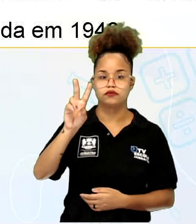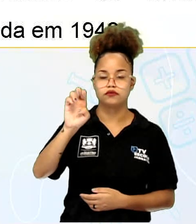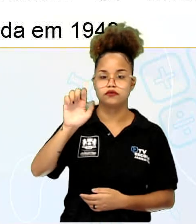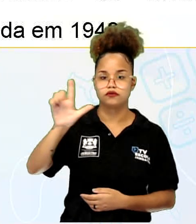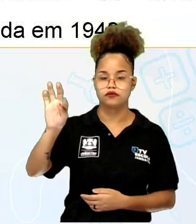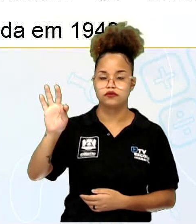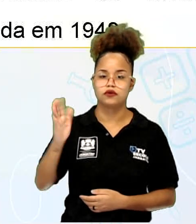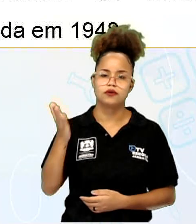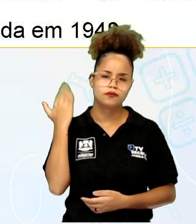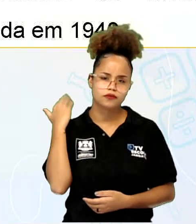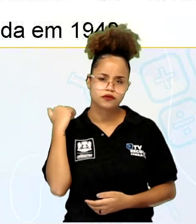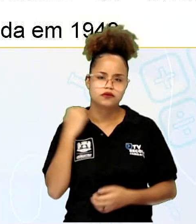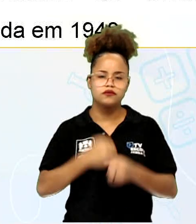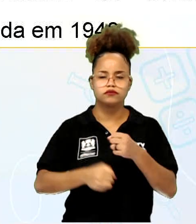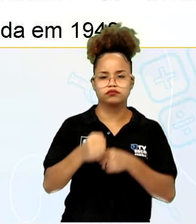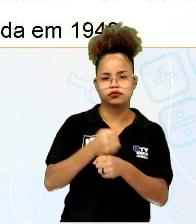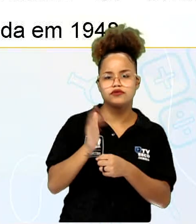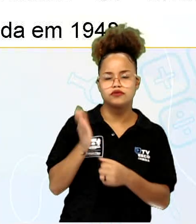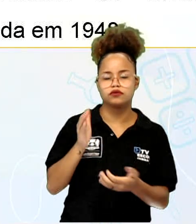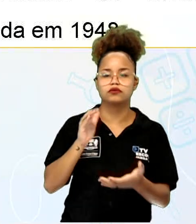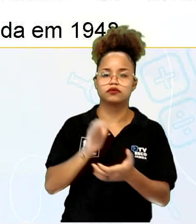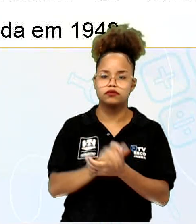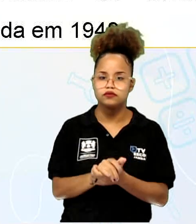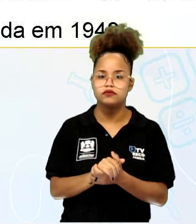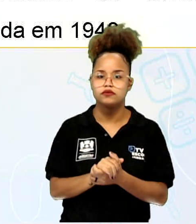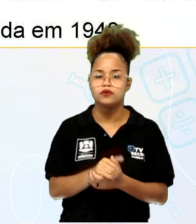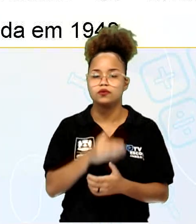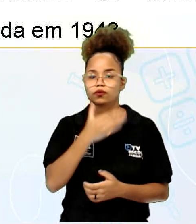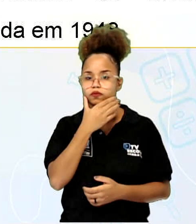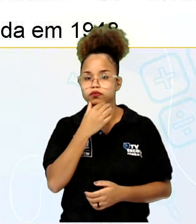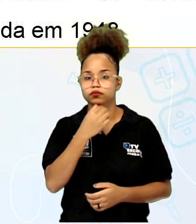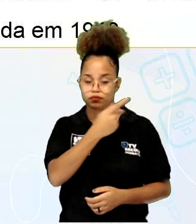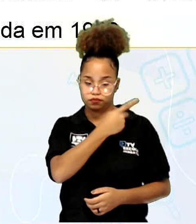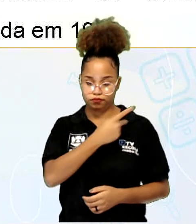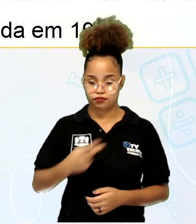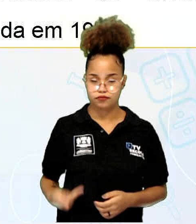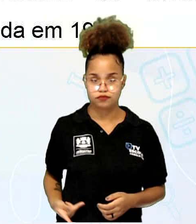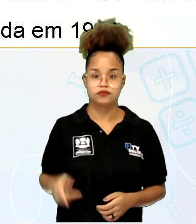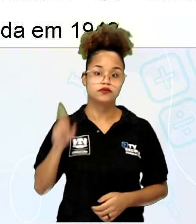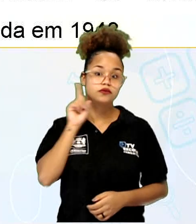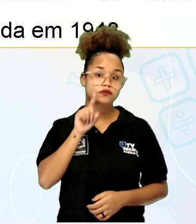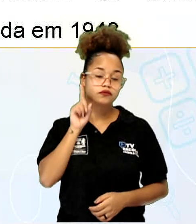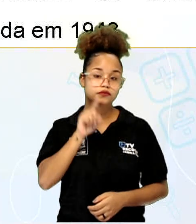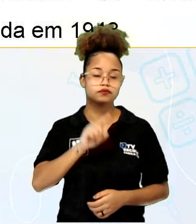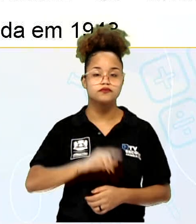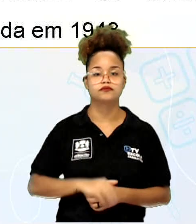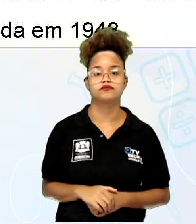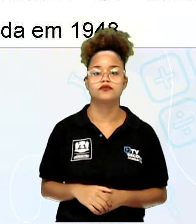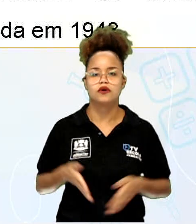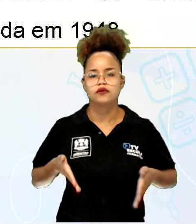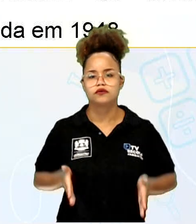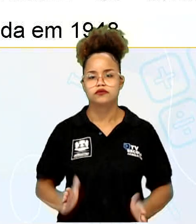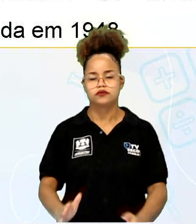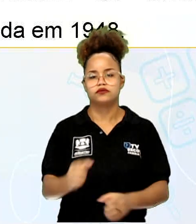ex-primeira-dama americana. Ela foi casada com um dos presidentes dos Estados Unidos e ela nasceu no ano